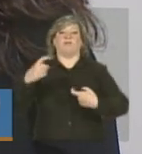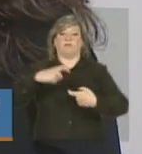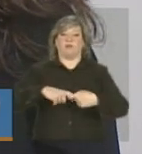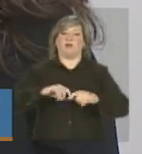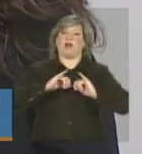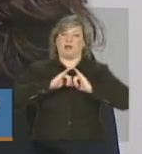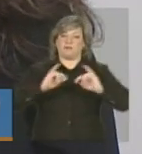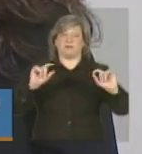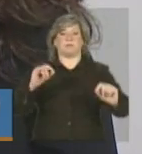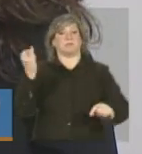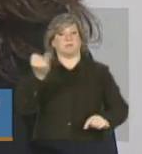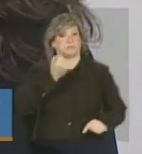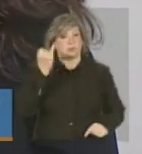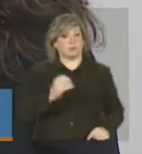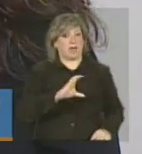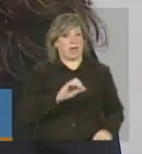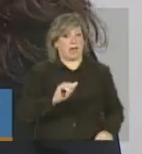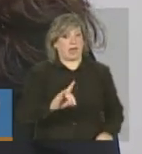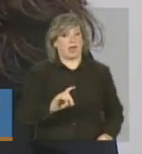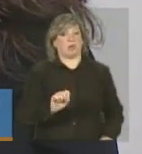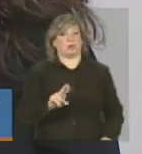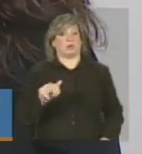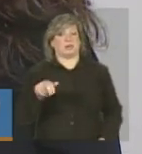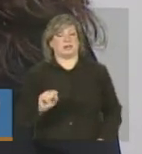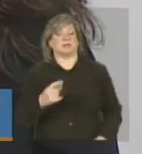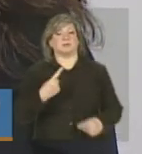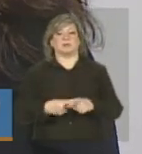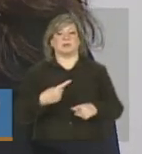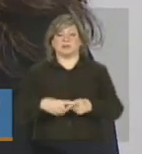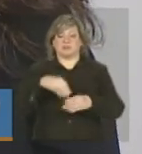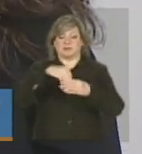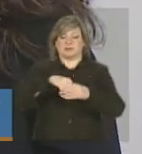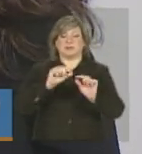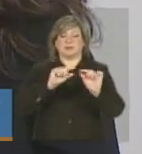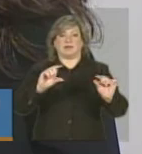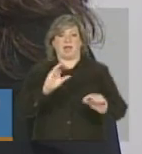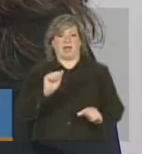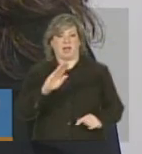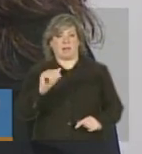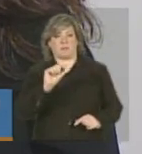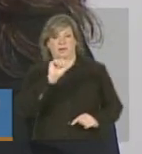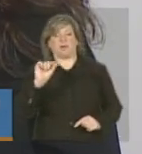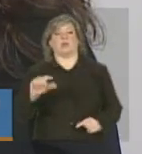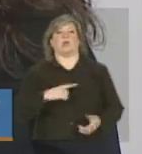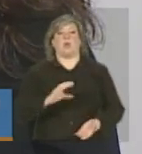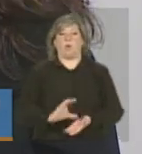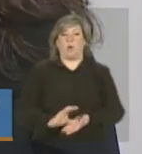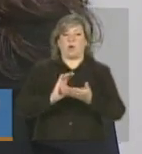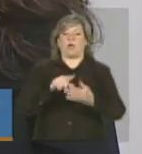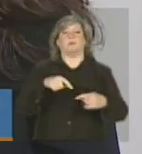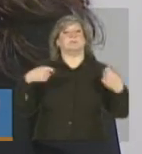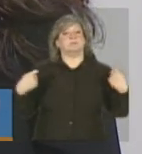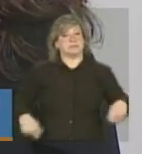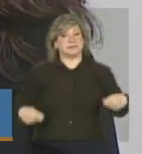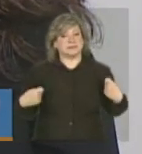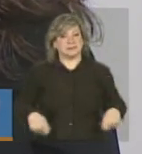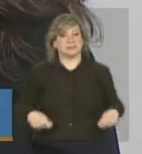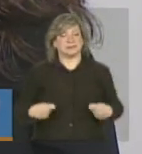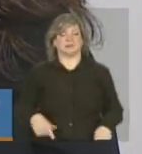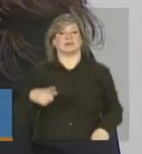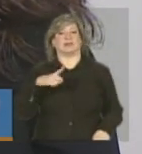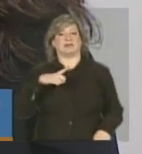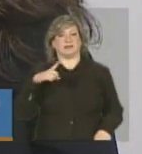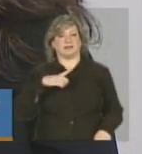afirmar da importância do CadSuas, porque lá na aba do conselho é preciso, então,